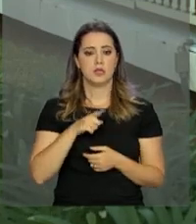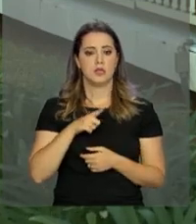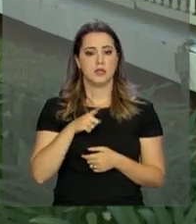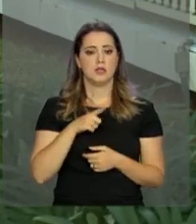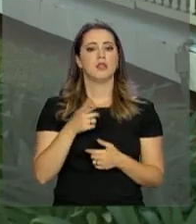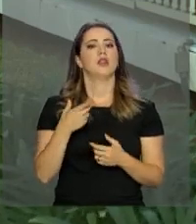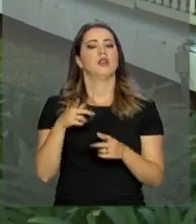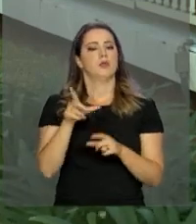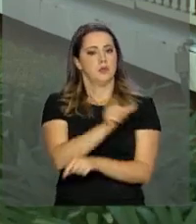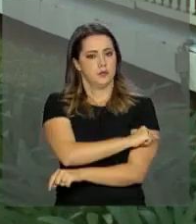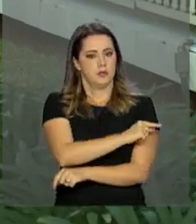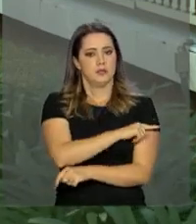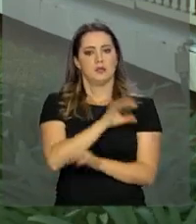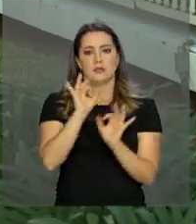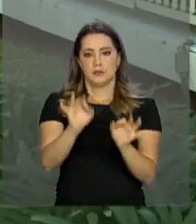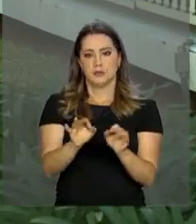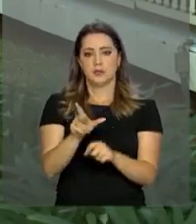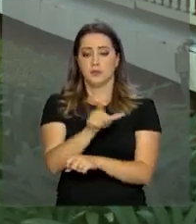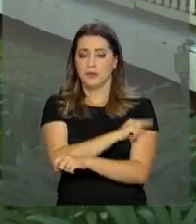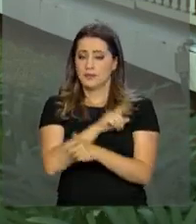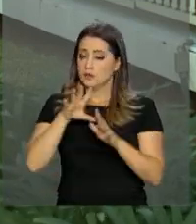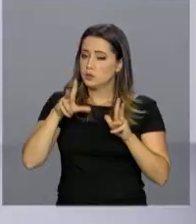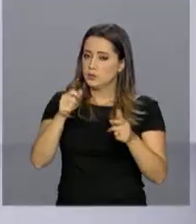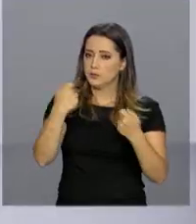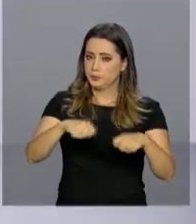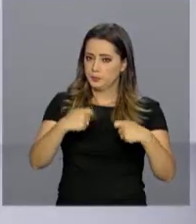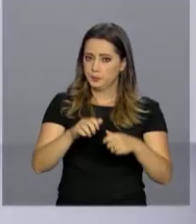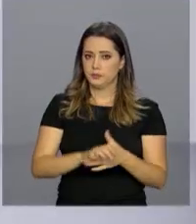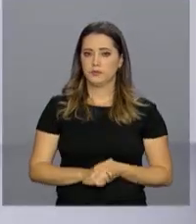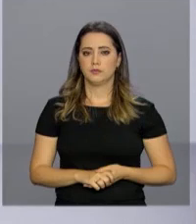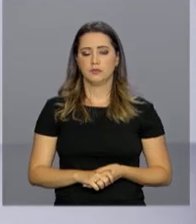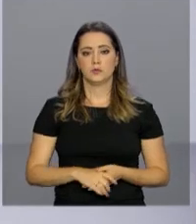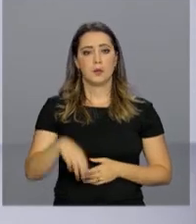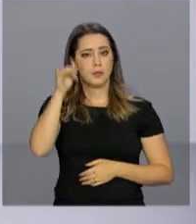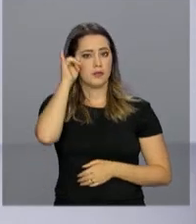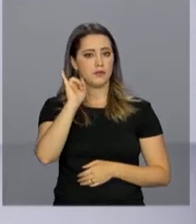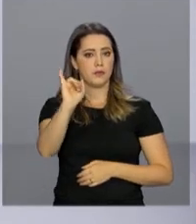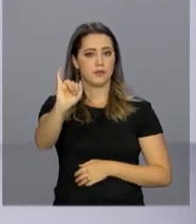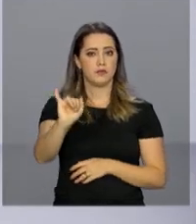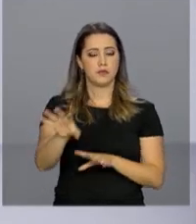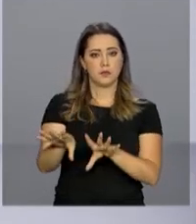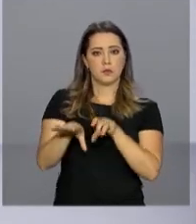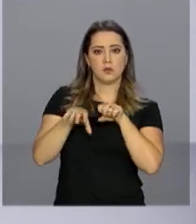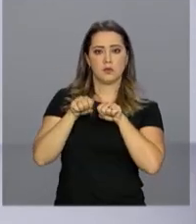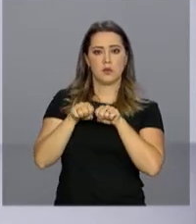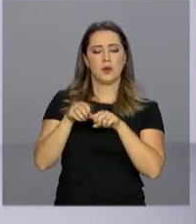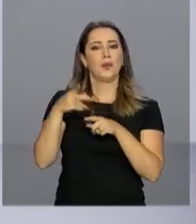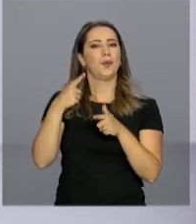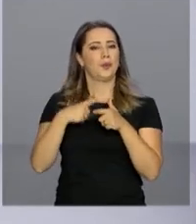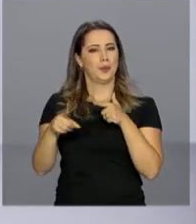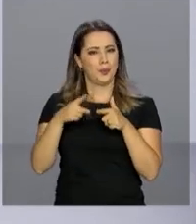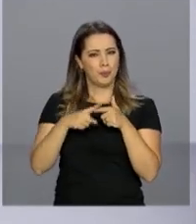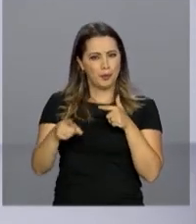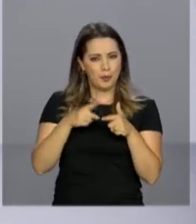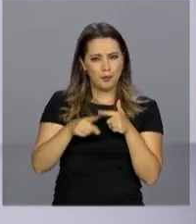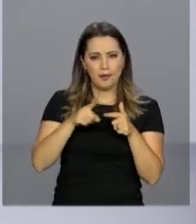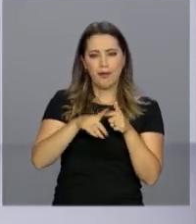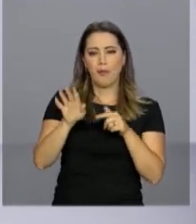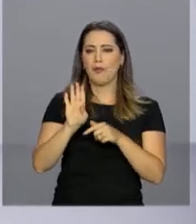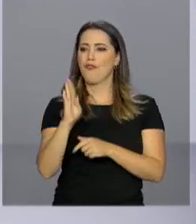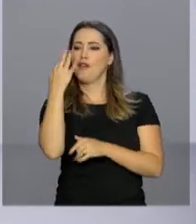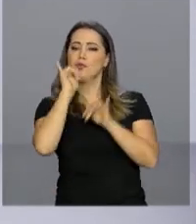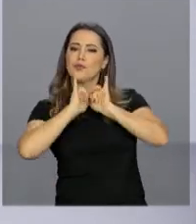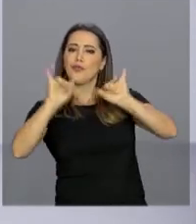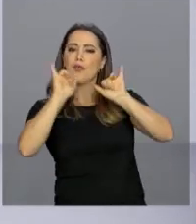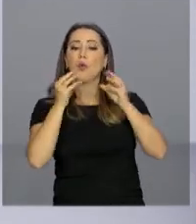estoque suficiente para vacinar todo mundo que necessita e para evitar os efeitos negativos das notícias falsas a melhor